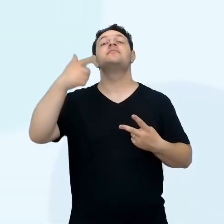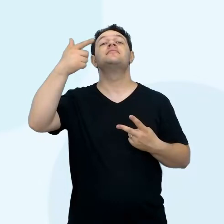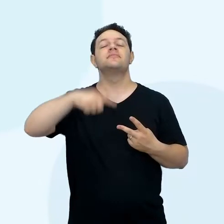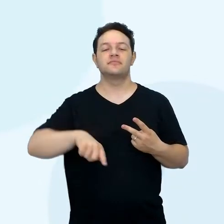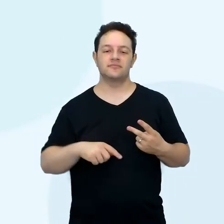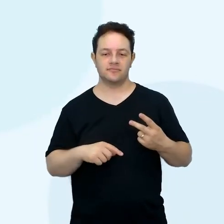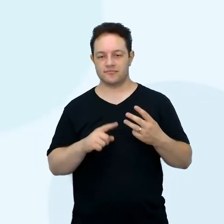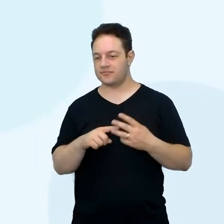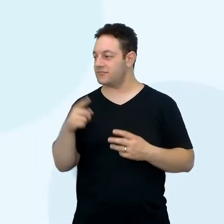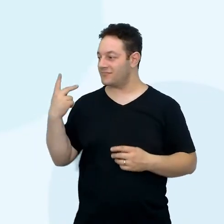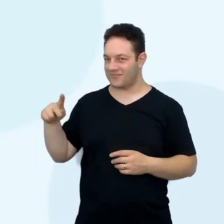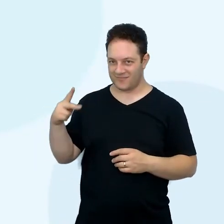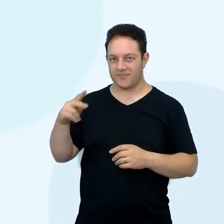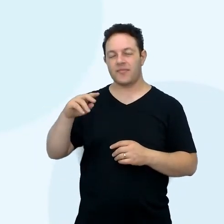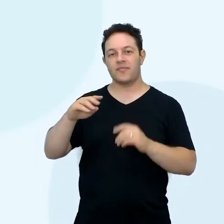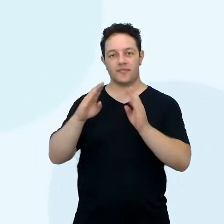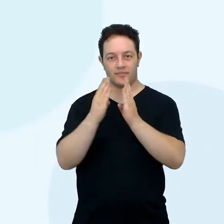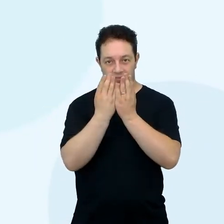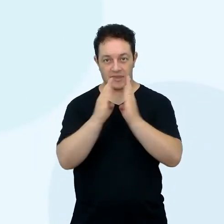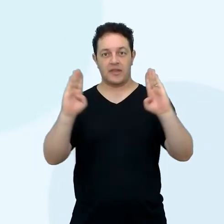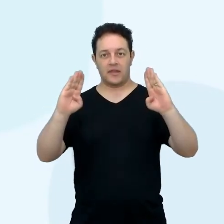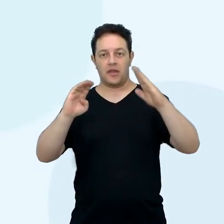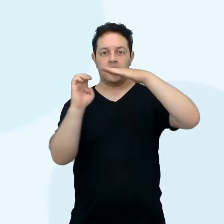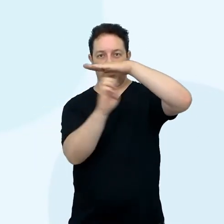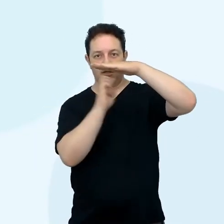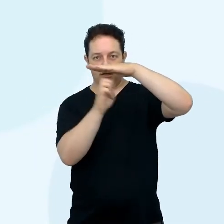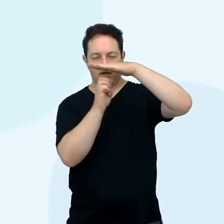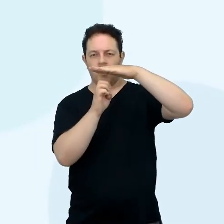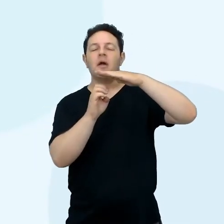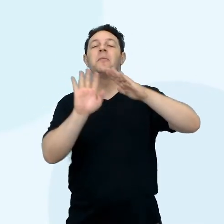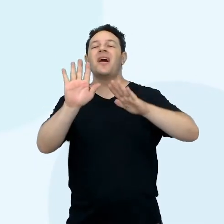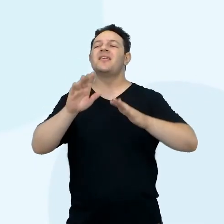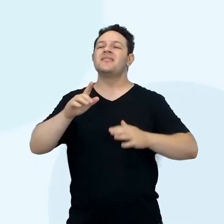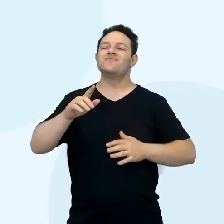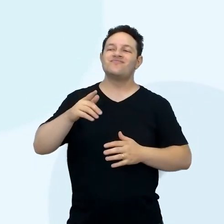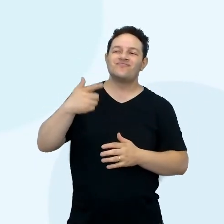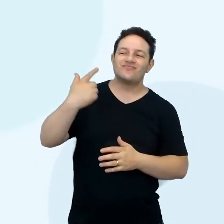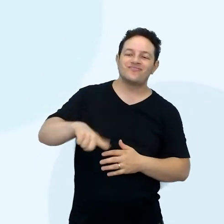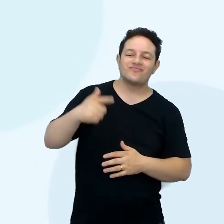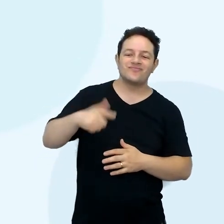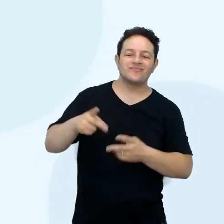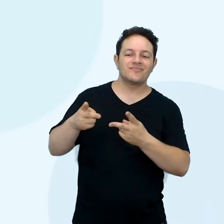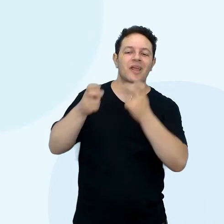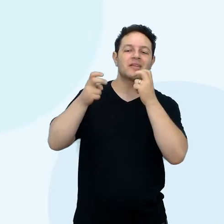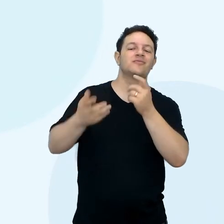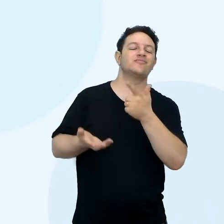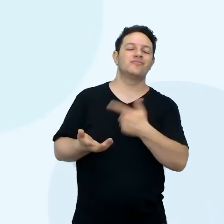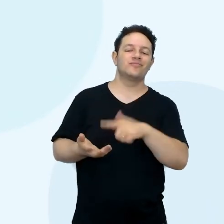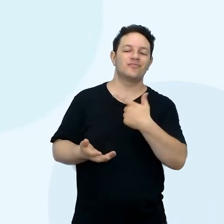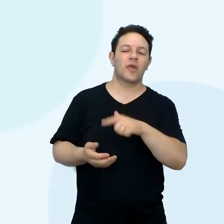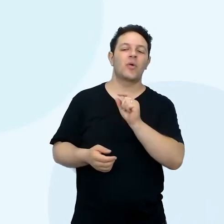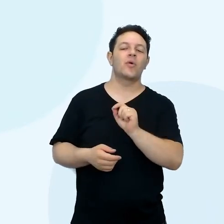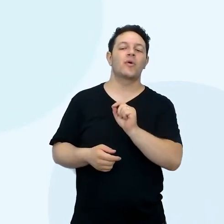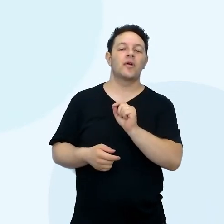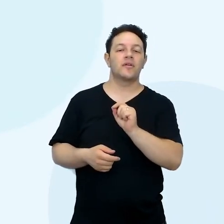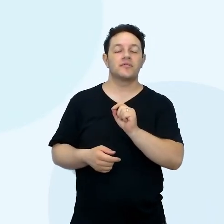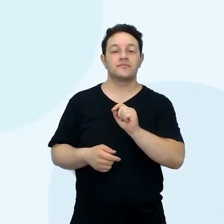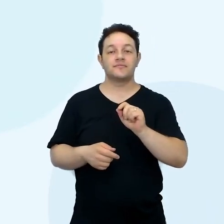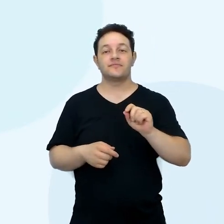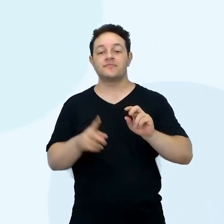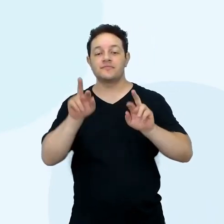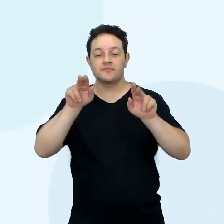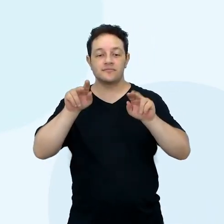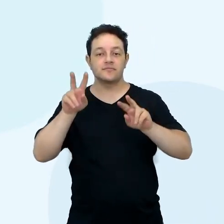O empreendimento do Marcos não teve, tá? Ele não teve o quê, o empreendimento? Não teve